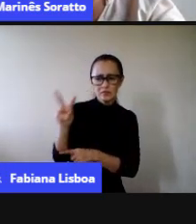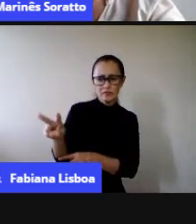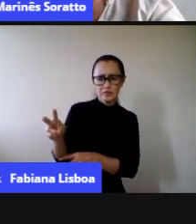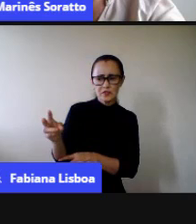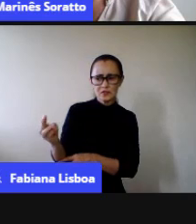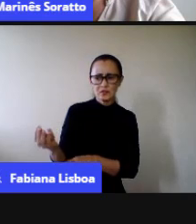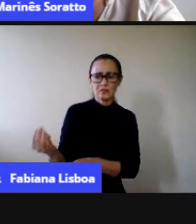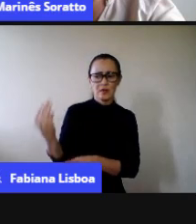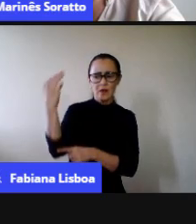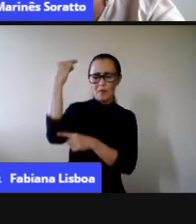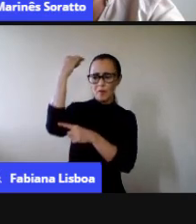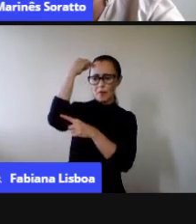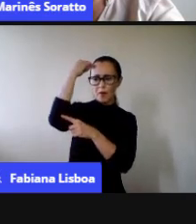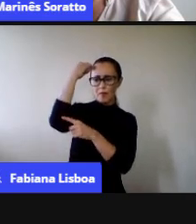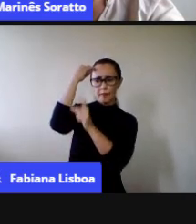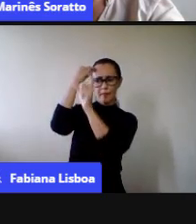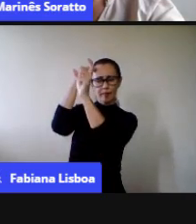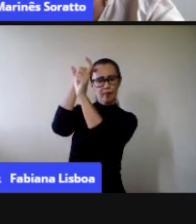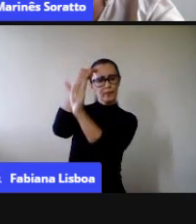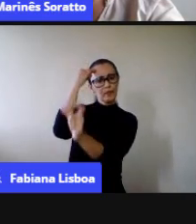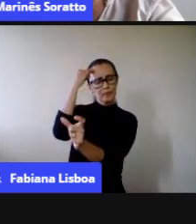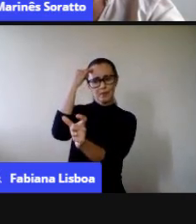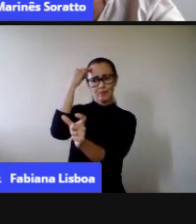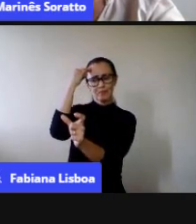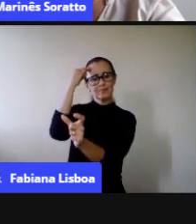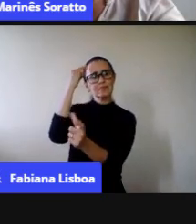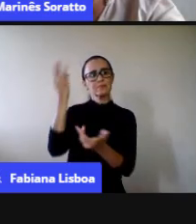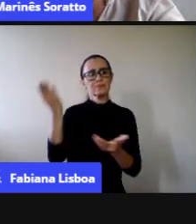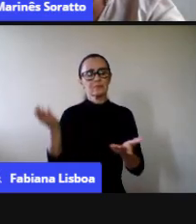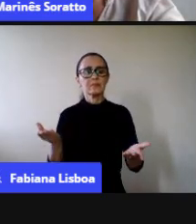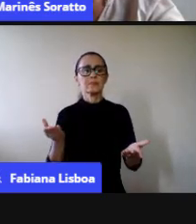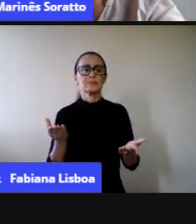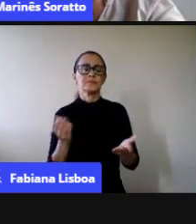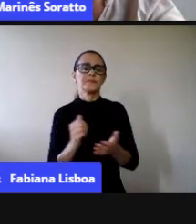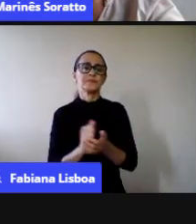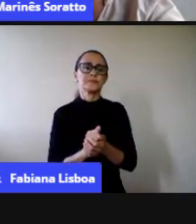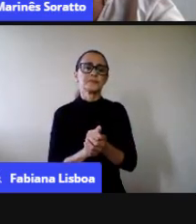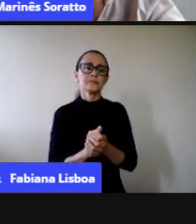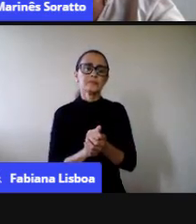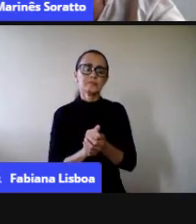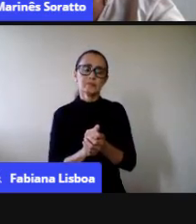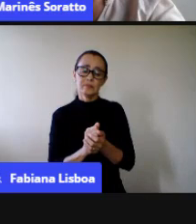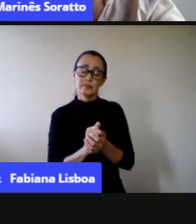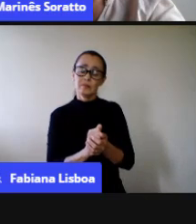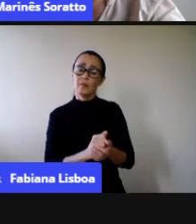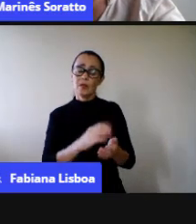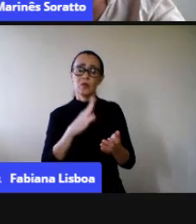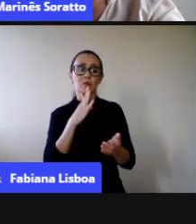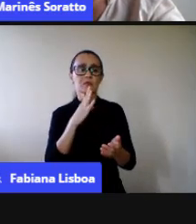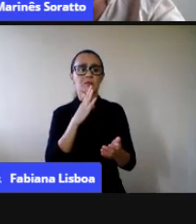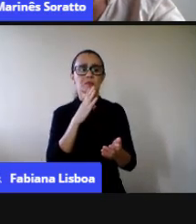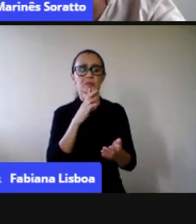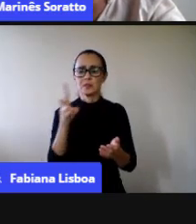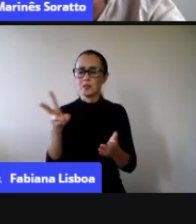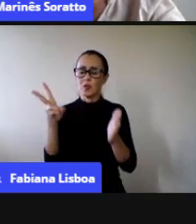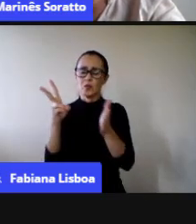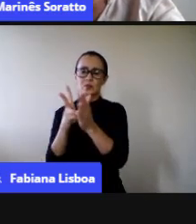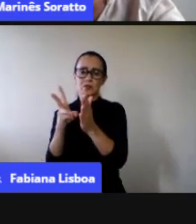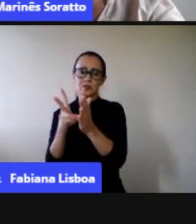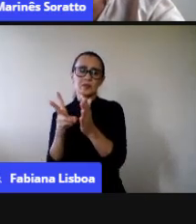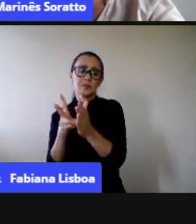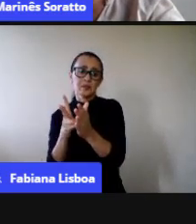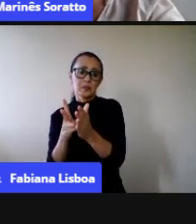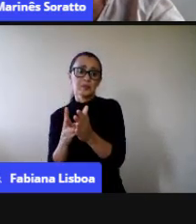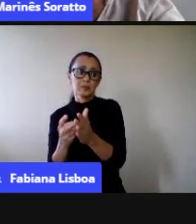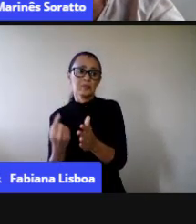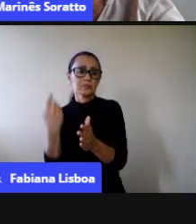Quando a gente faz essa pergunta, o que remete? Né? E por mais que todos sabemos que os indígenas são contemporâneos, o que